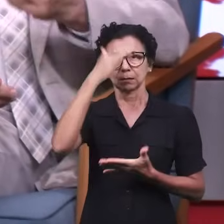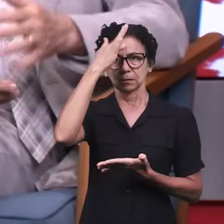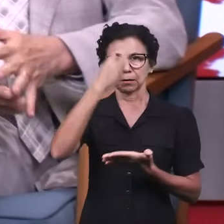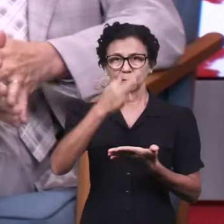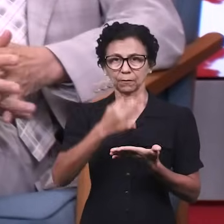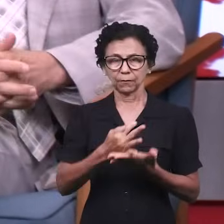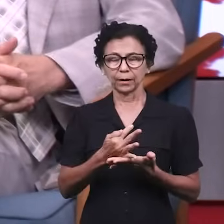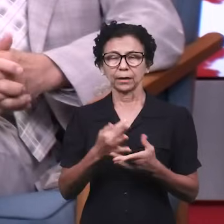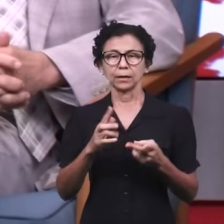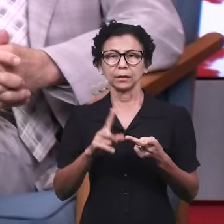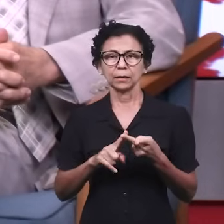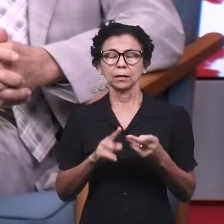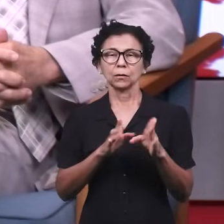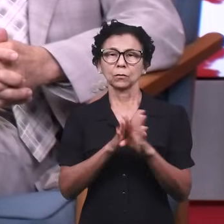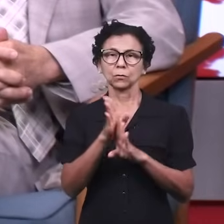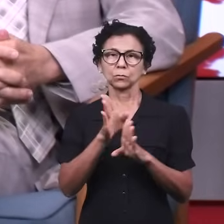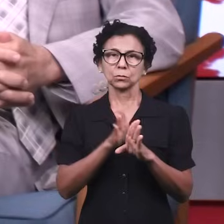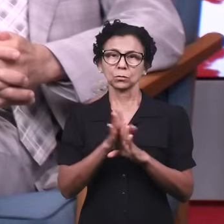a profecia